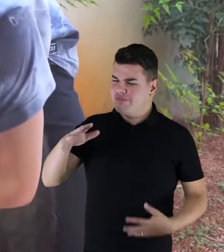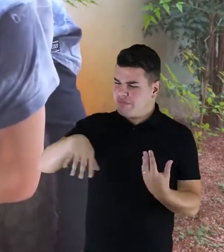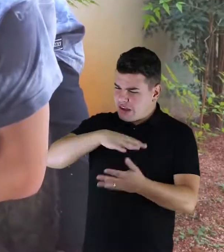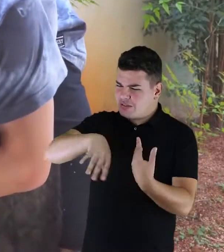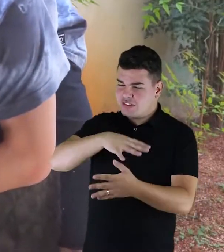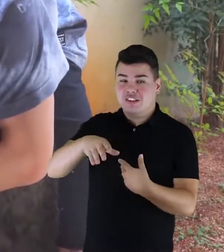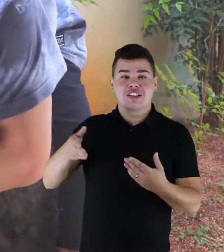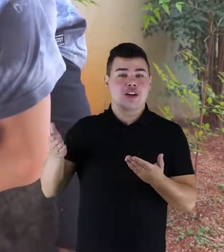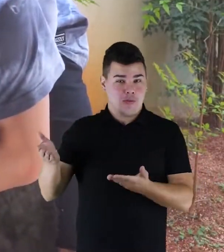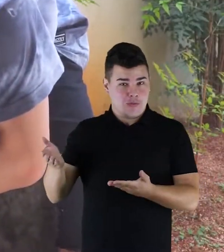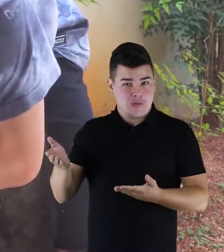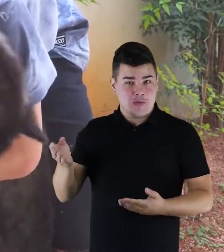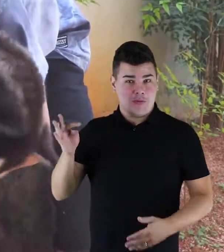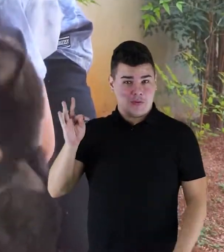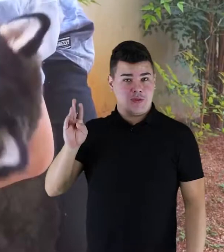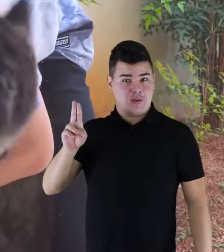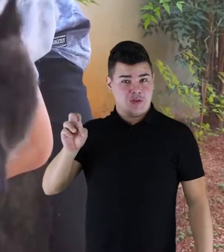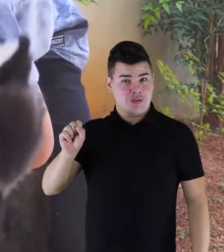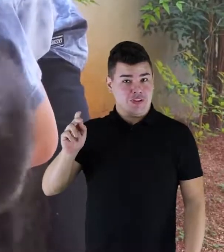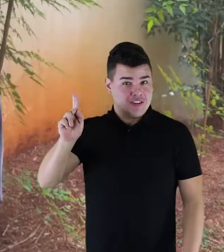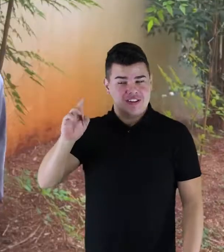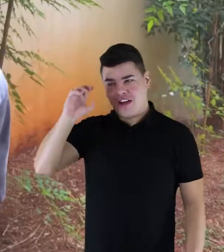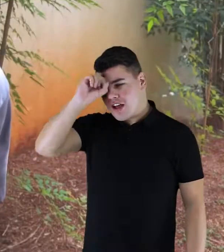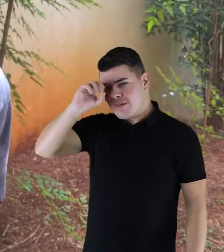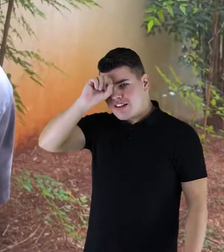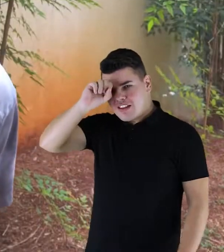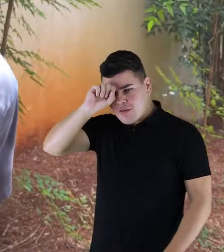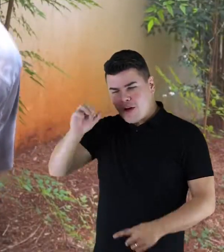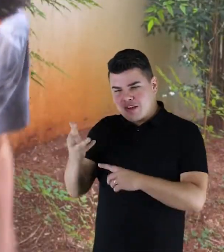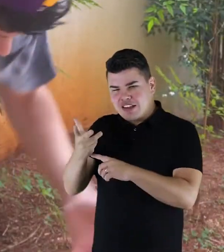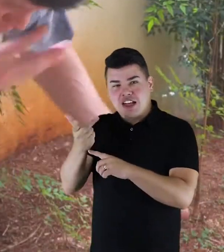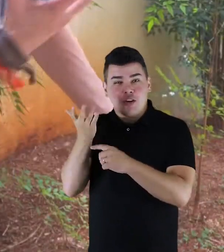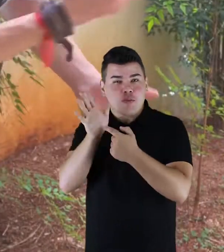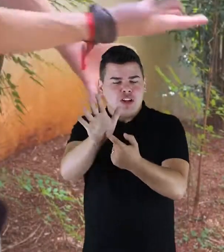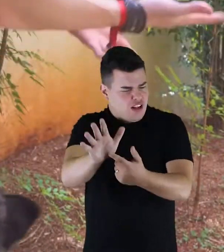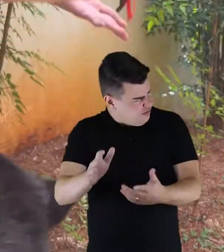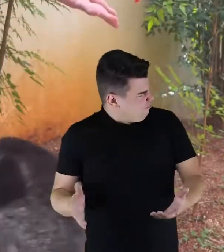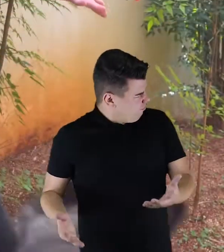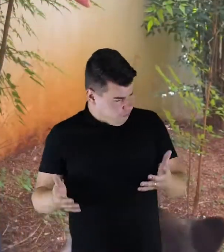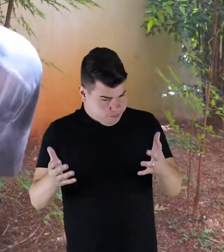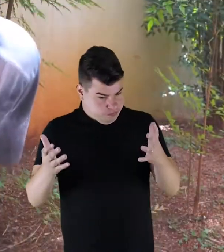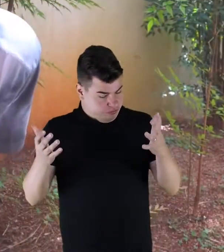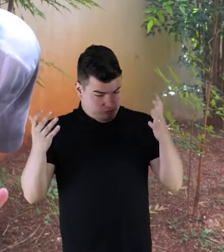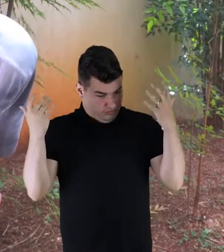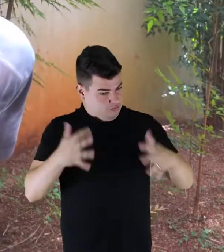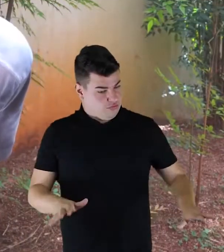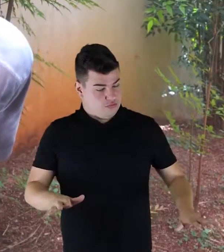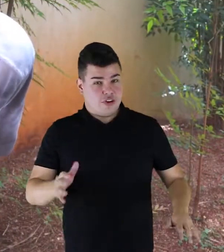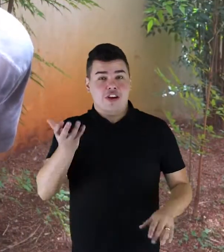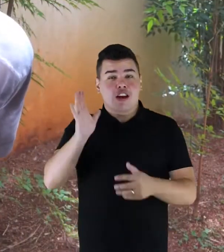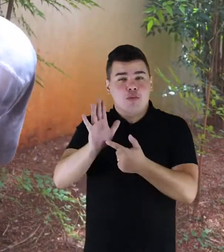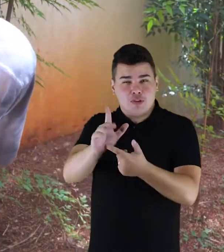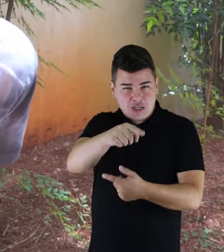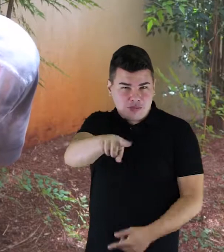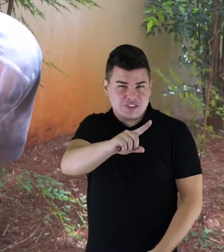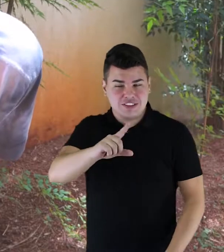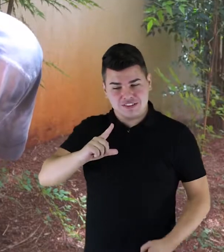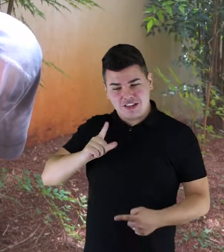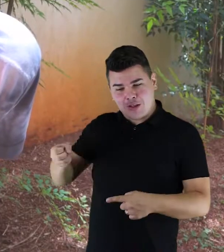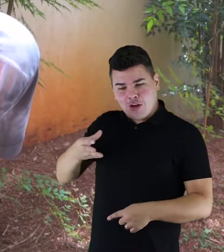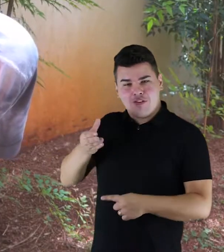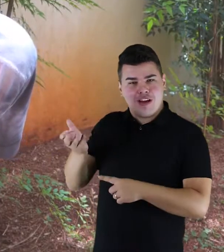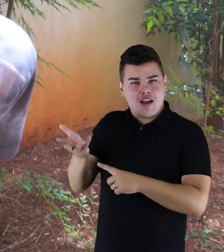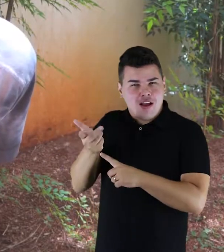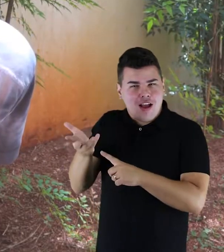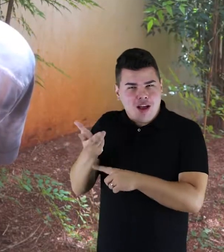O Tusk ele adquiriu algumas habilidades. E eu queria mostrar pra... Tusk aproxima-se de Aruan. E eu queria mostrar pra vocês uma dessas habilidades agora